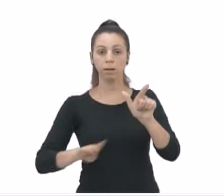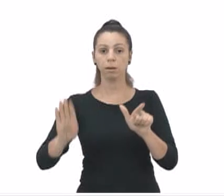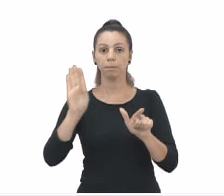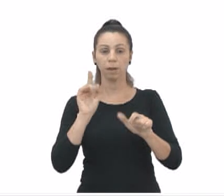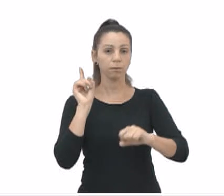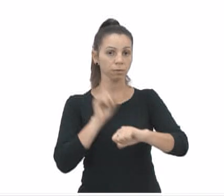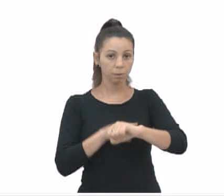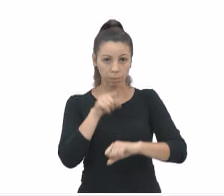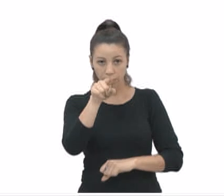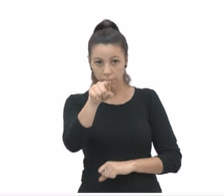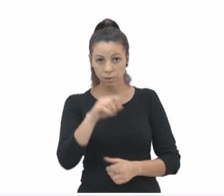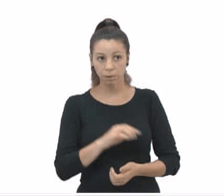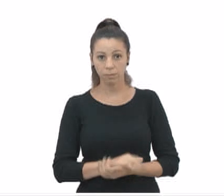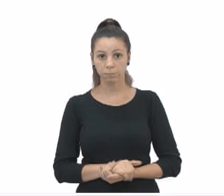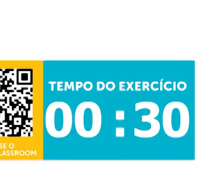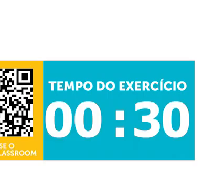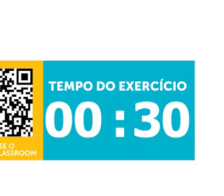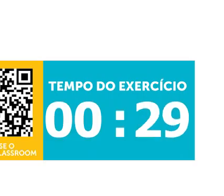você.